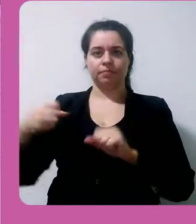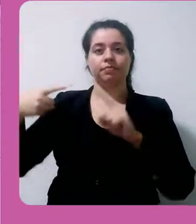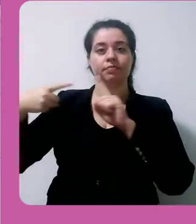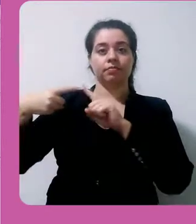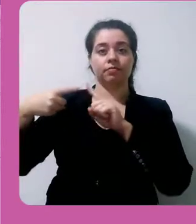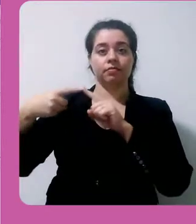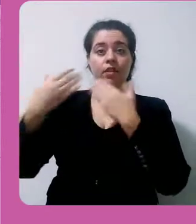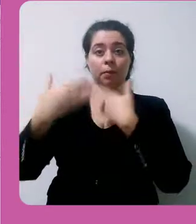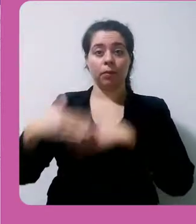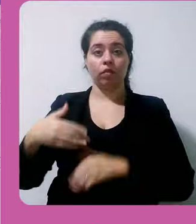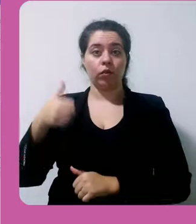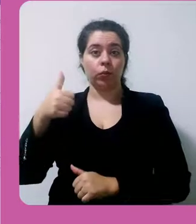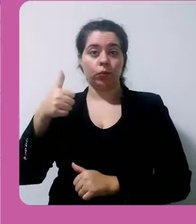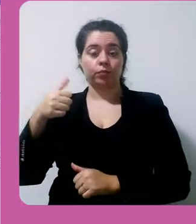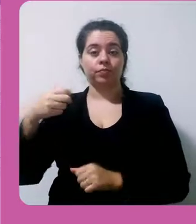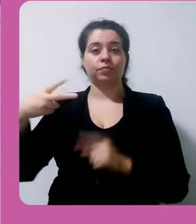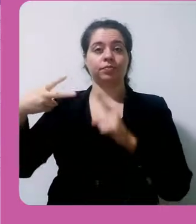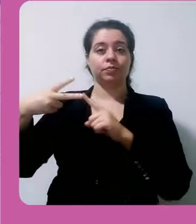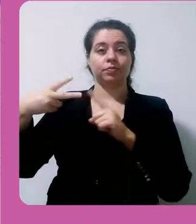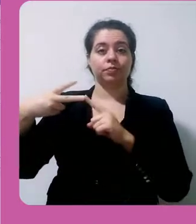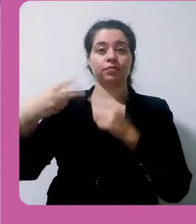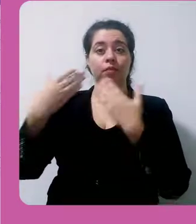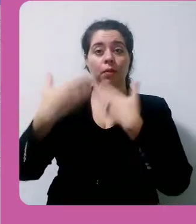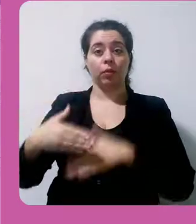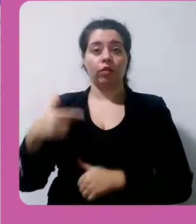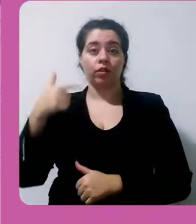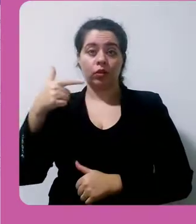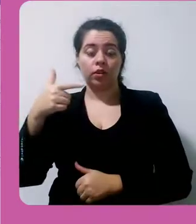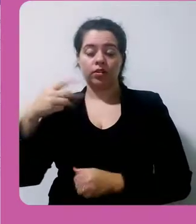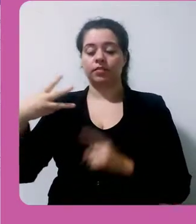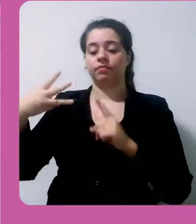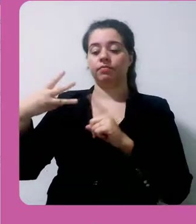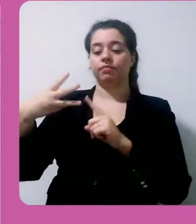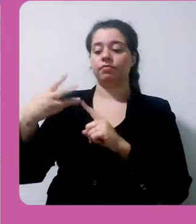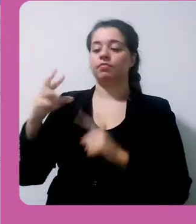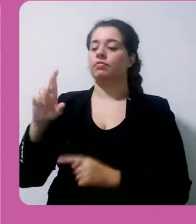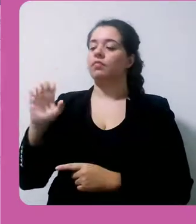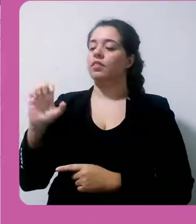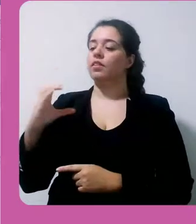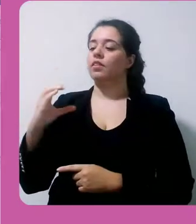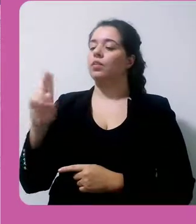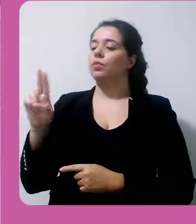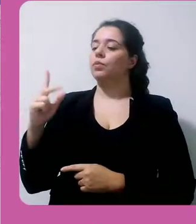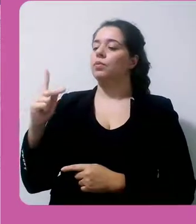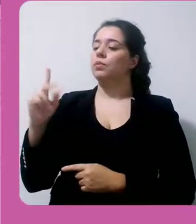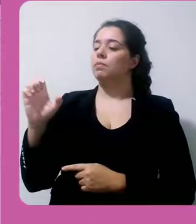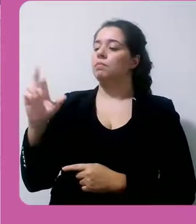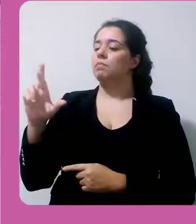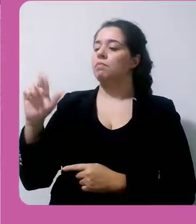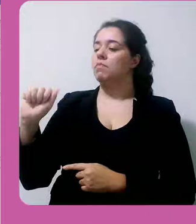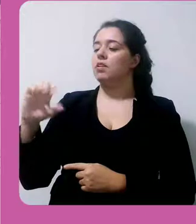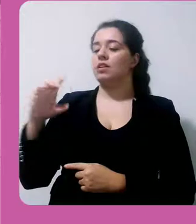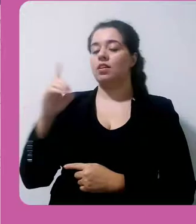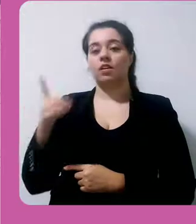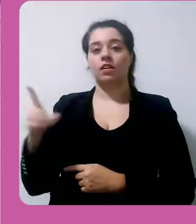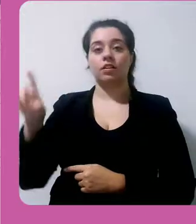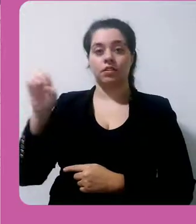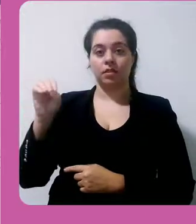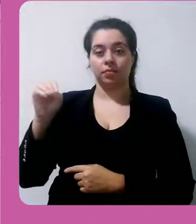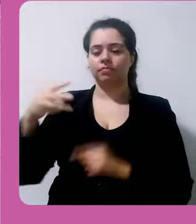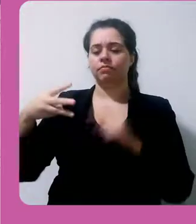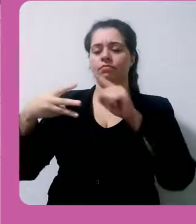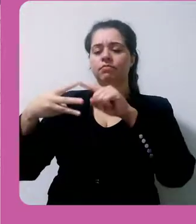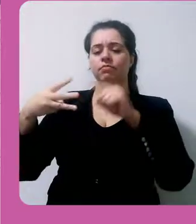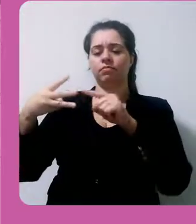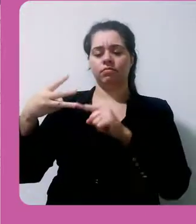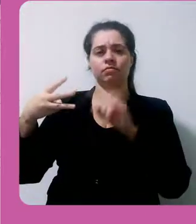Três tipos diferentes, né? Vou até apagar uns avisos aqui. Então, tenho três tipos diferentes,